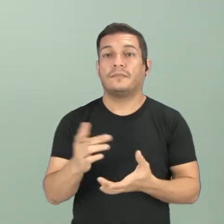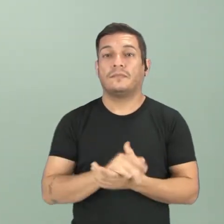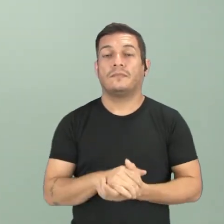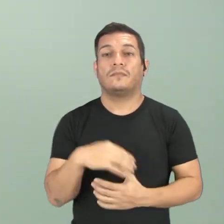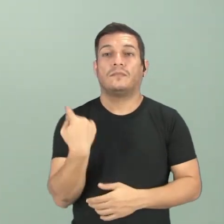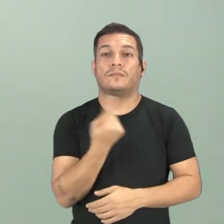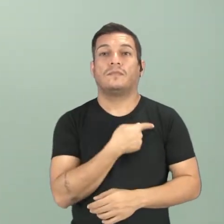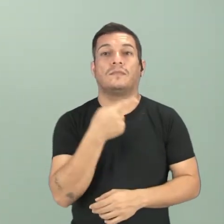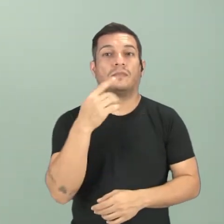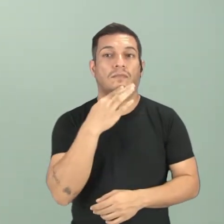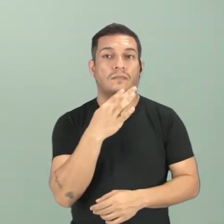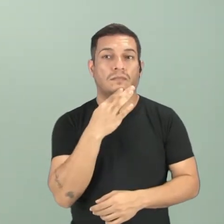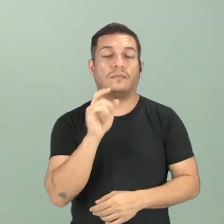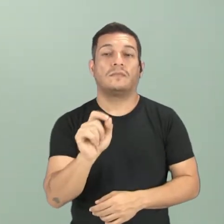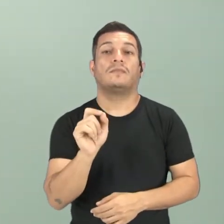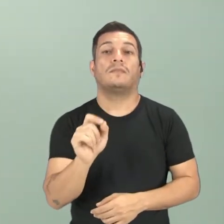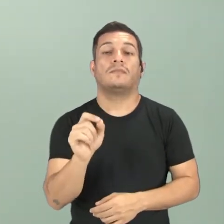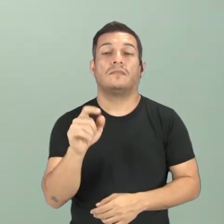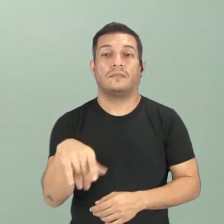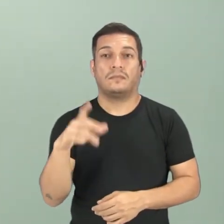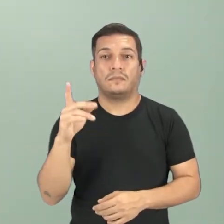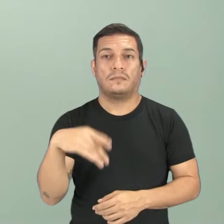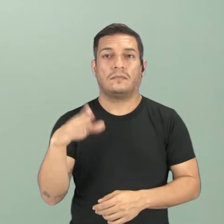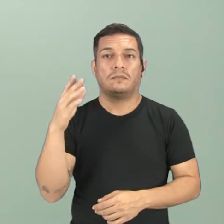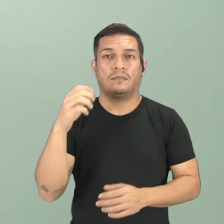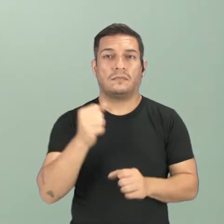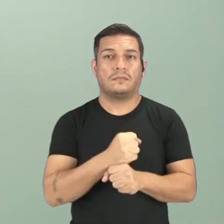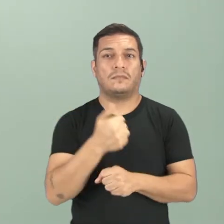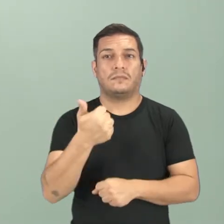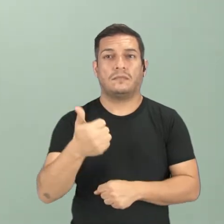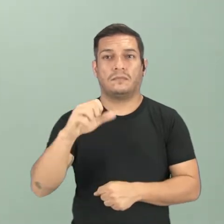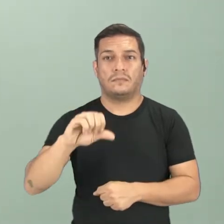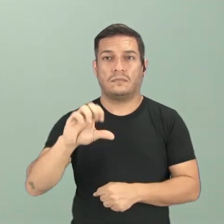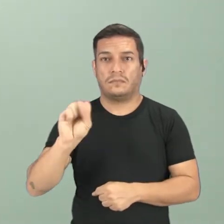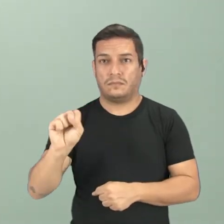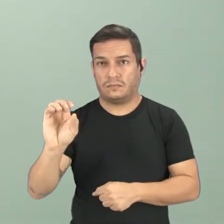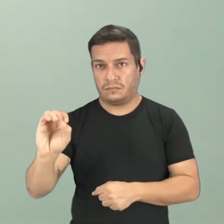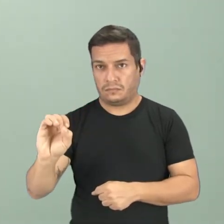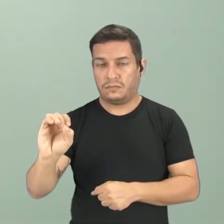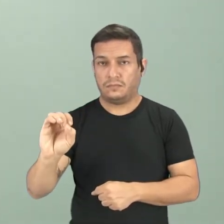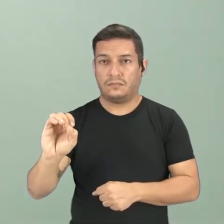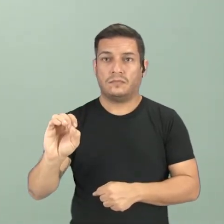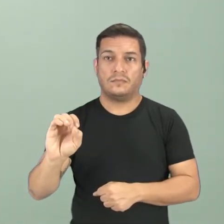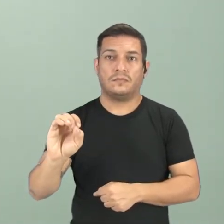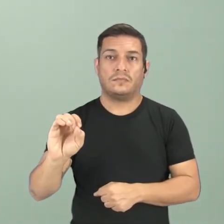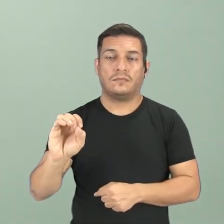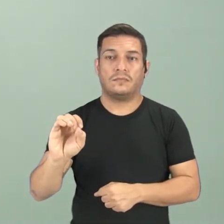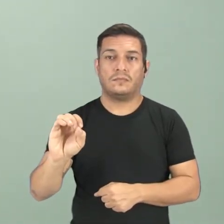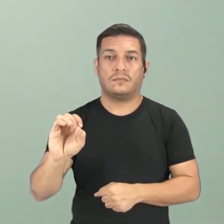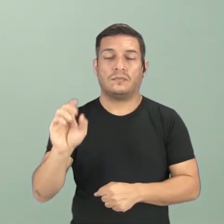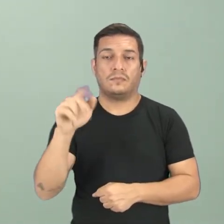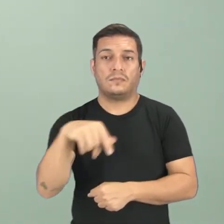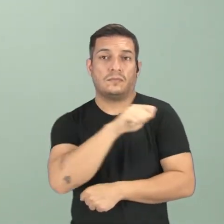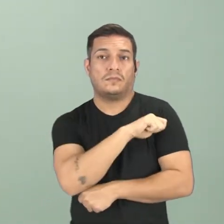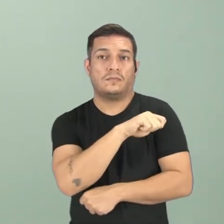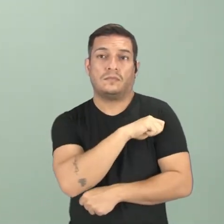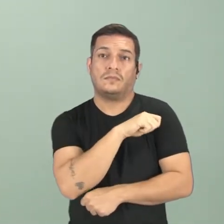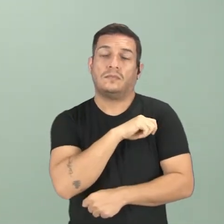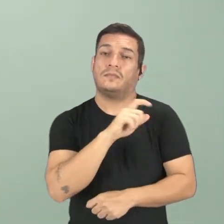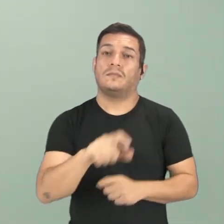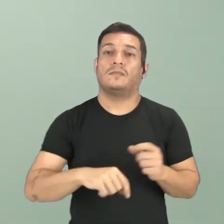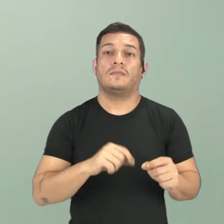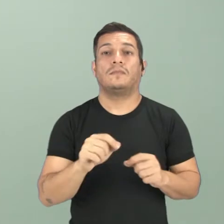Todos nós temos conhecimento que a década de 1980, como os próprios estudiosos